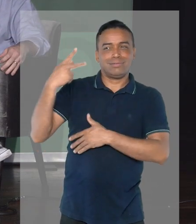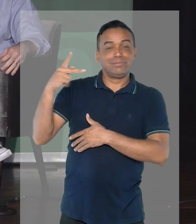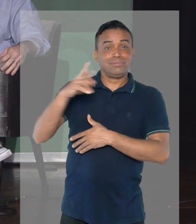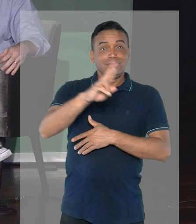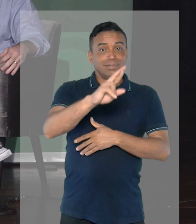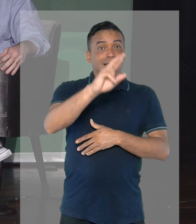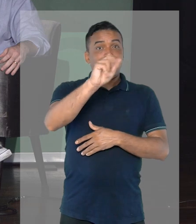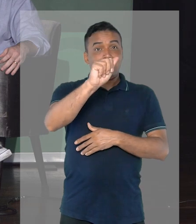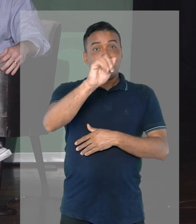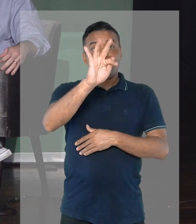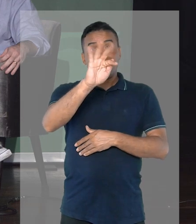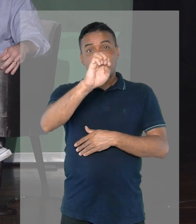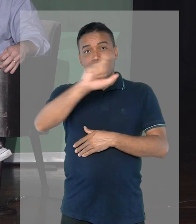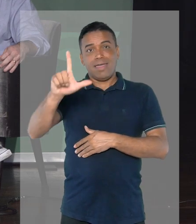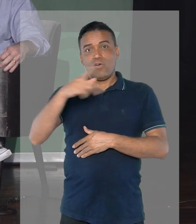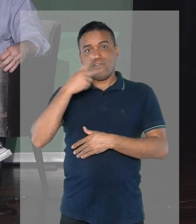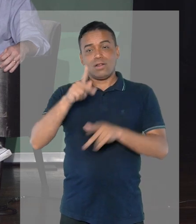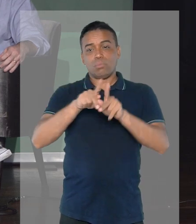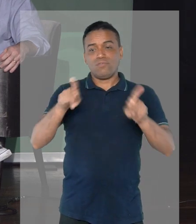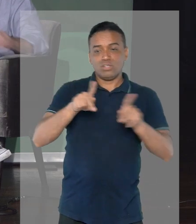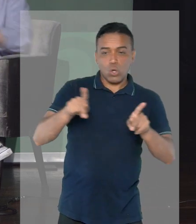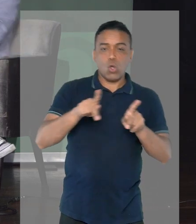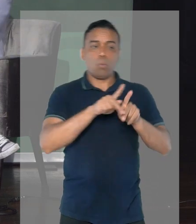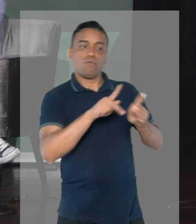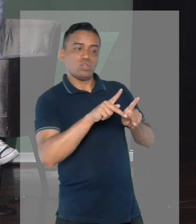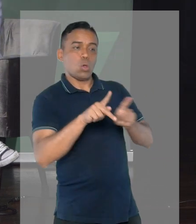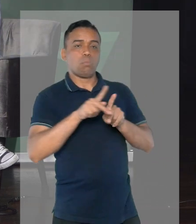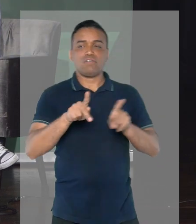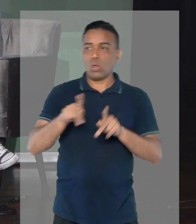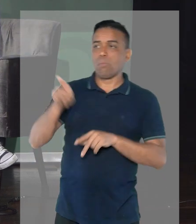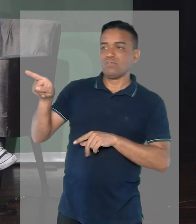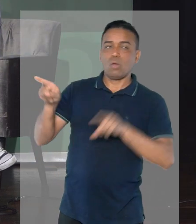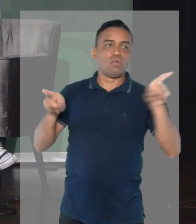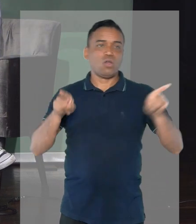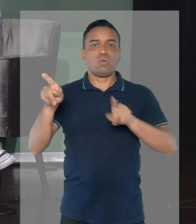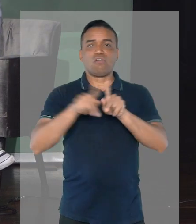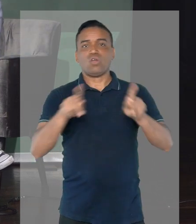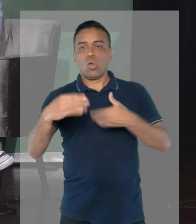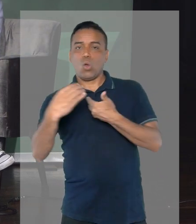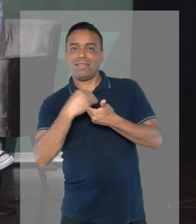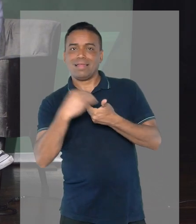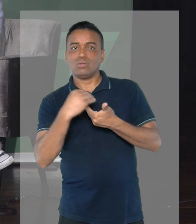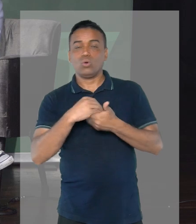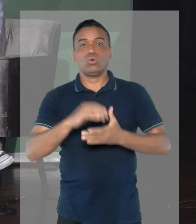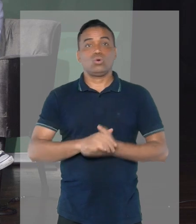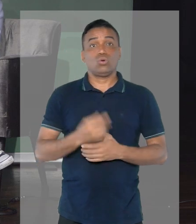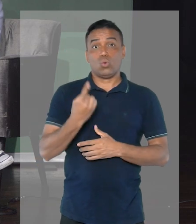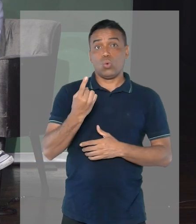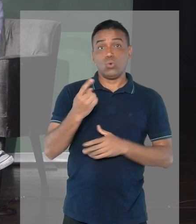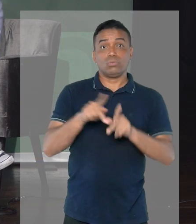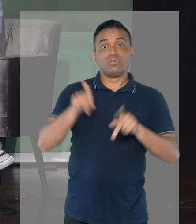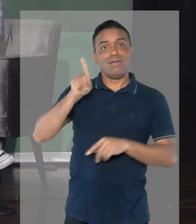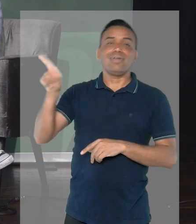O Rafael fica falando de professor para cá, professor para lá, fiz professor fulano de tal, orientado. O único professor